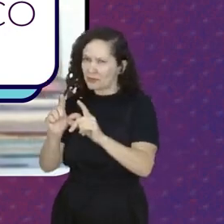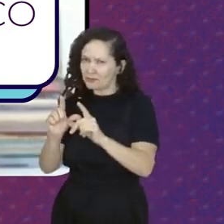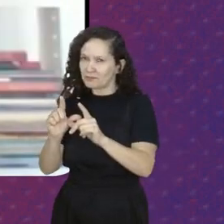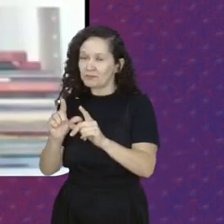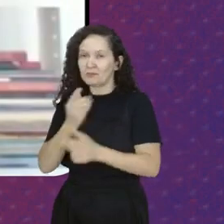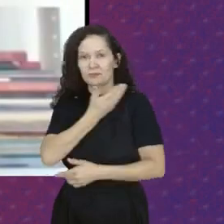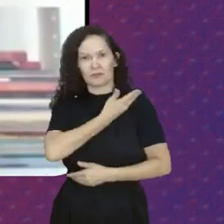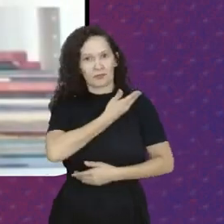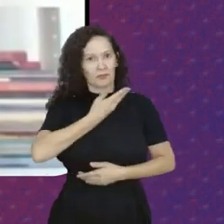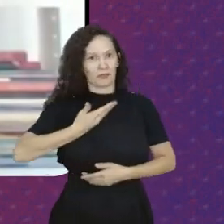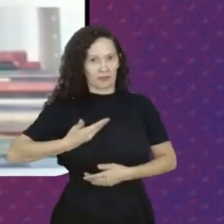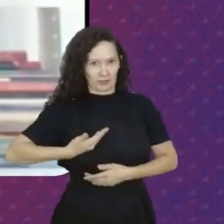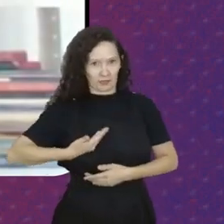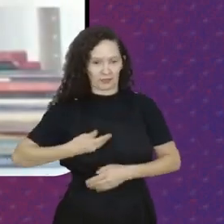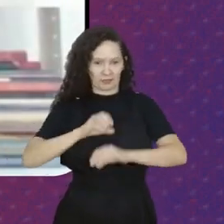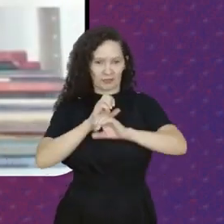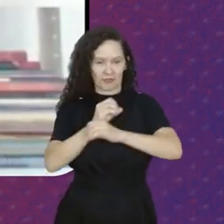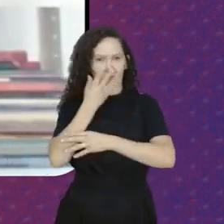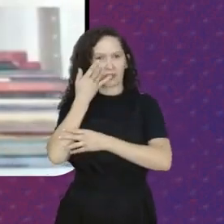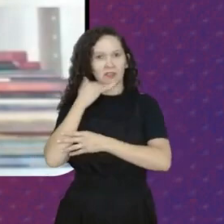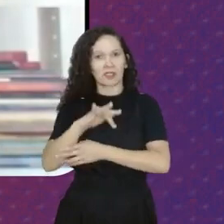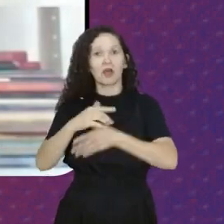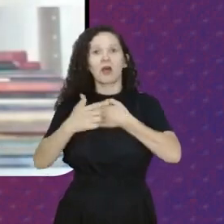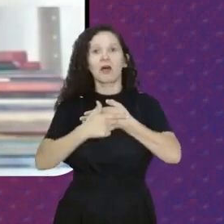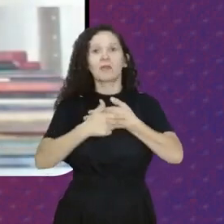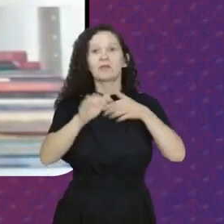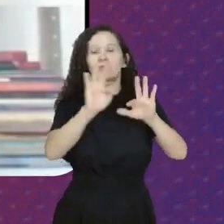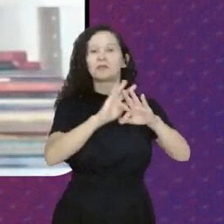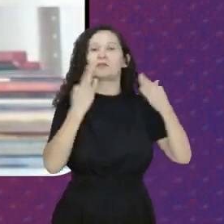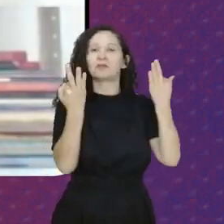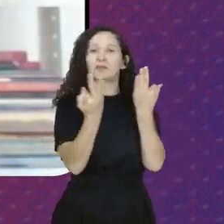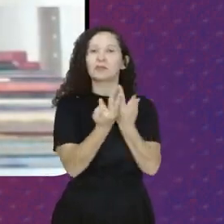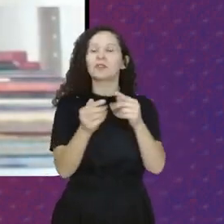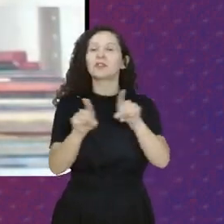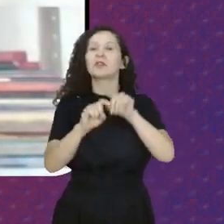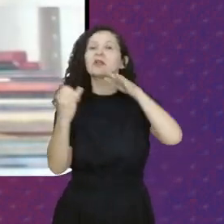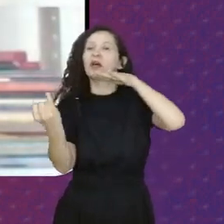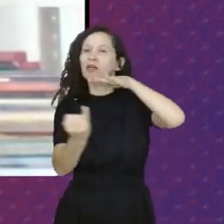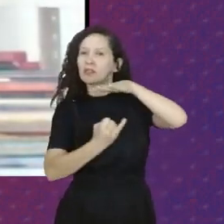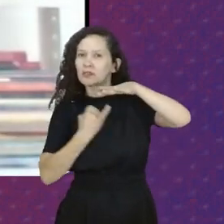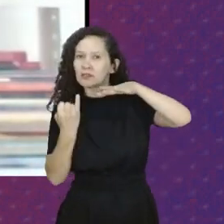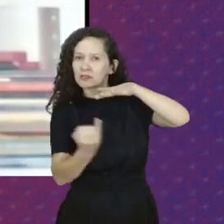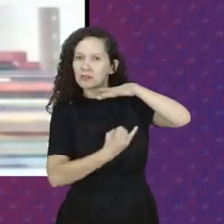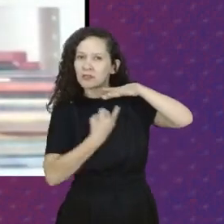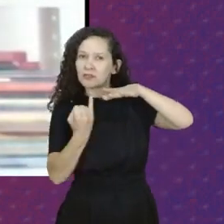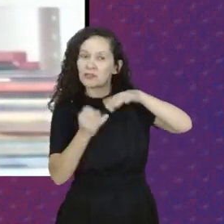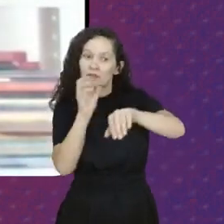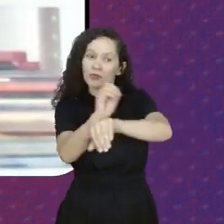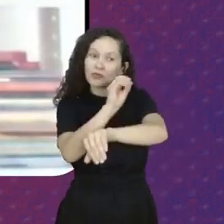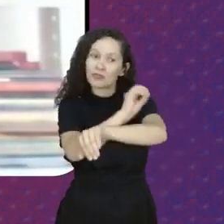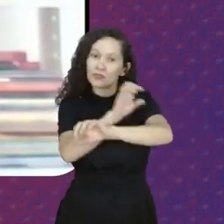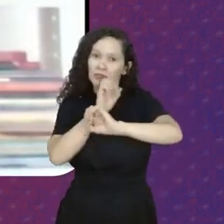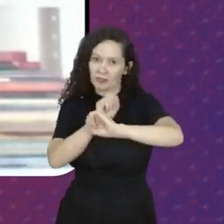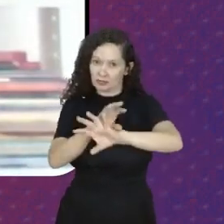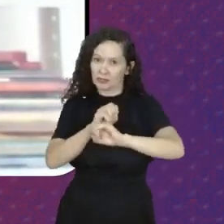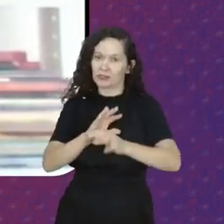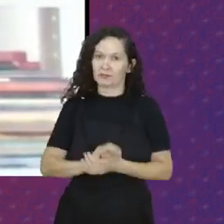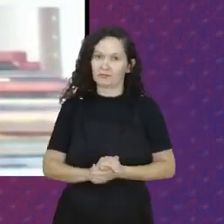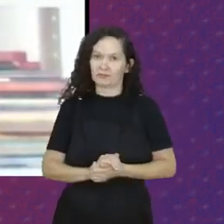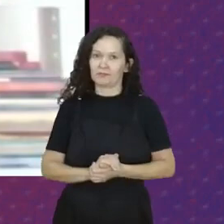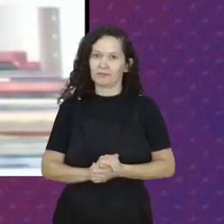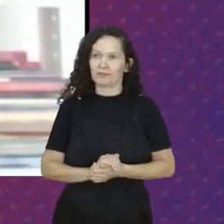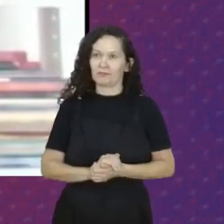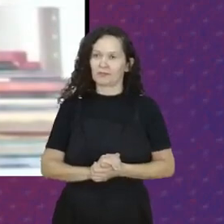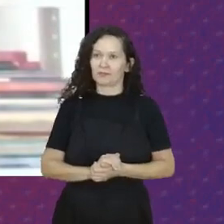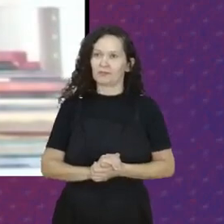pelos governos ao papel das famílias e às instituições de cuidado e educação. Isso tem a ver